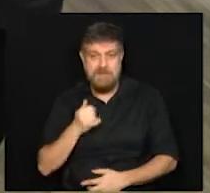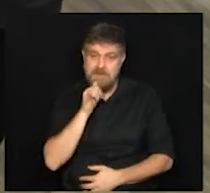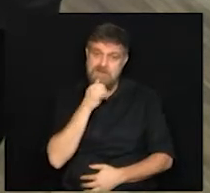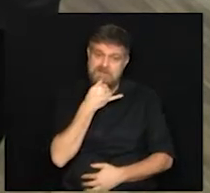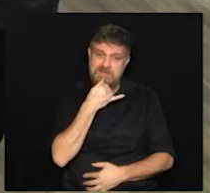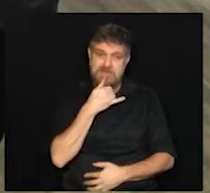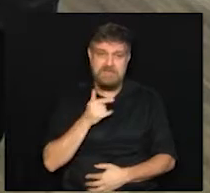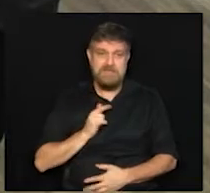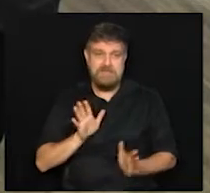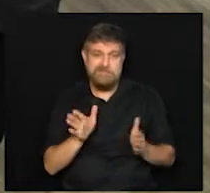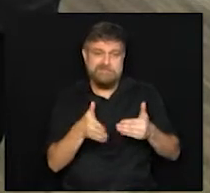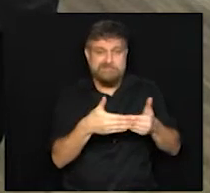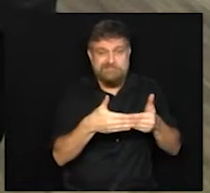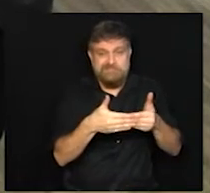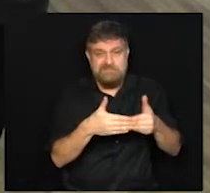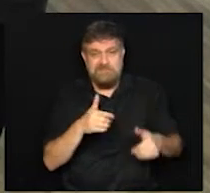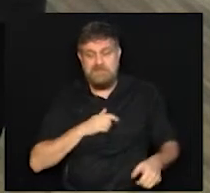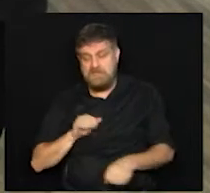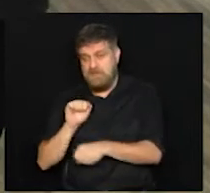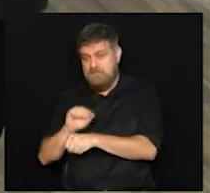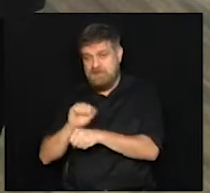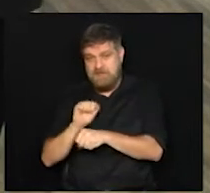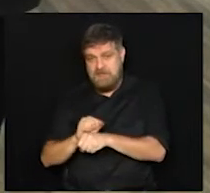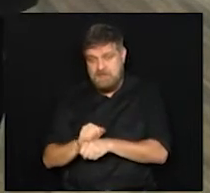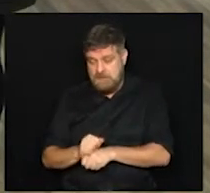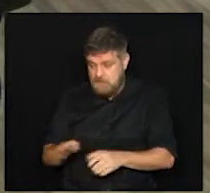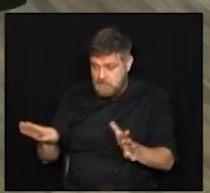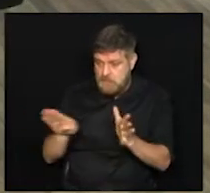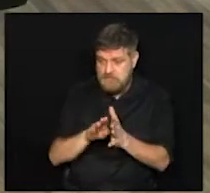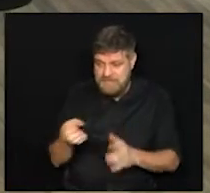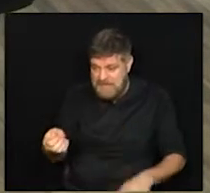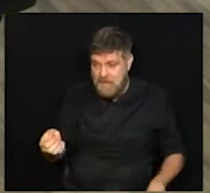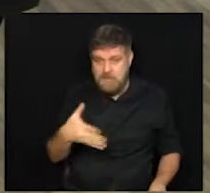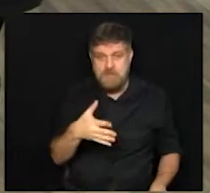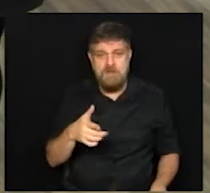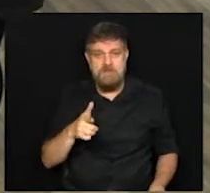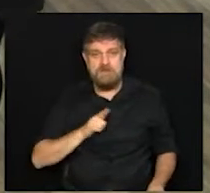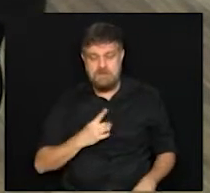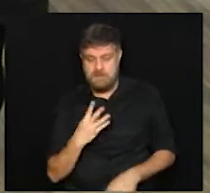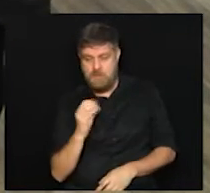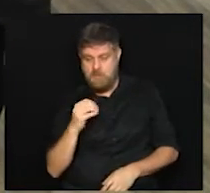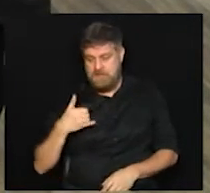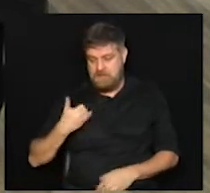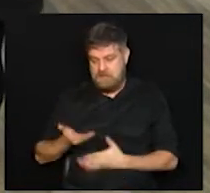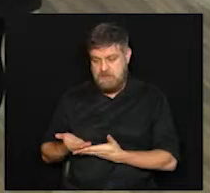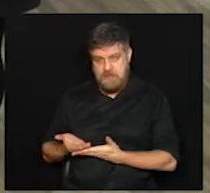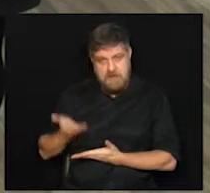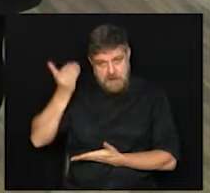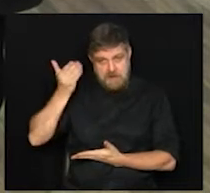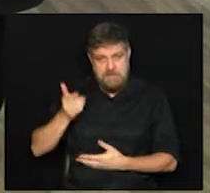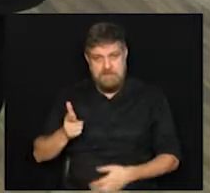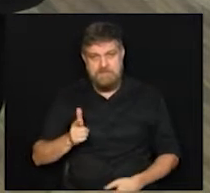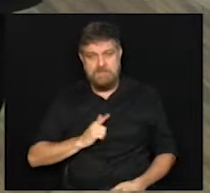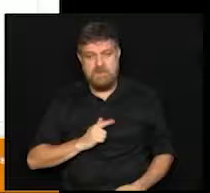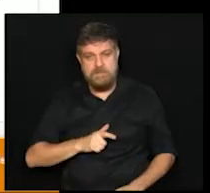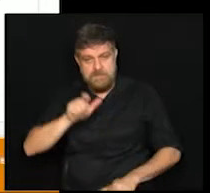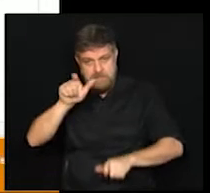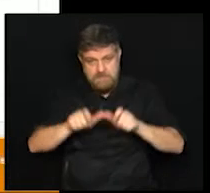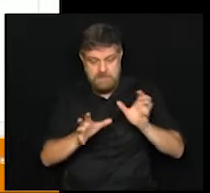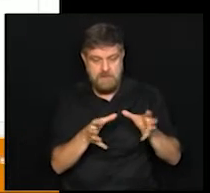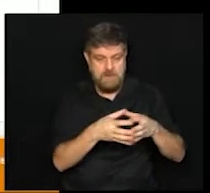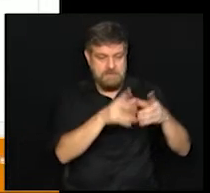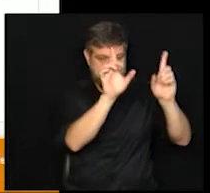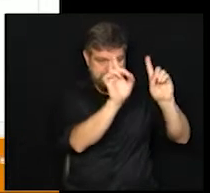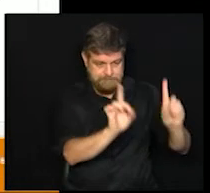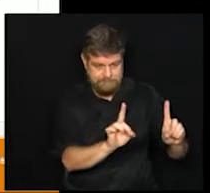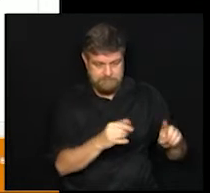infelizmente, a gente aguarda aí o anúncio de novas doses, lembrando que agora entrou com 40, mas a gente ainda tem, olha, pessoas com deficiência